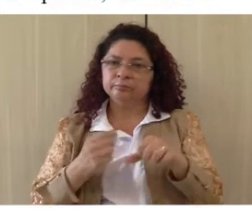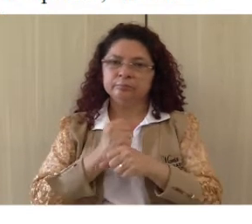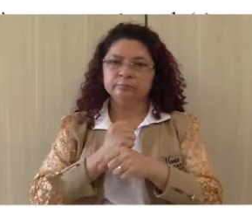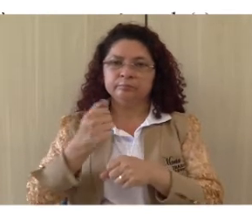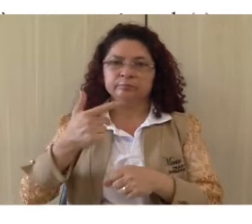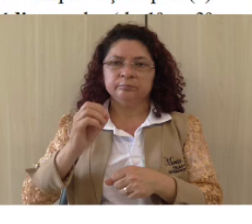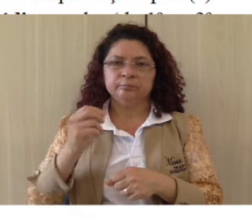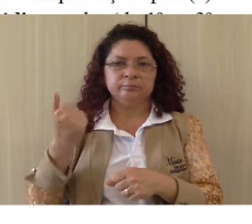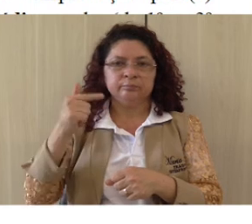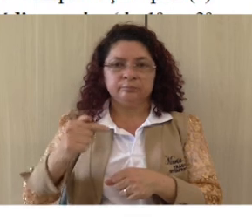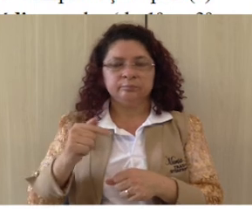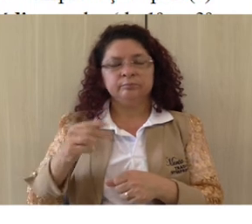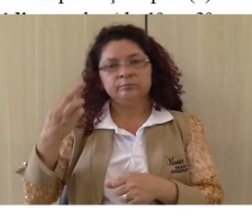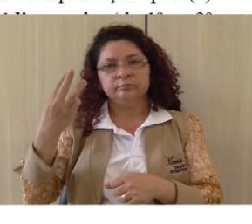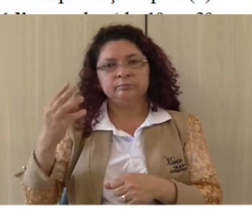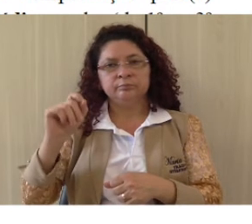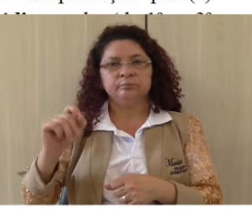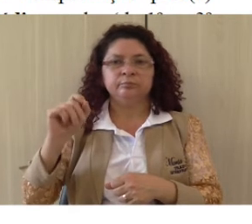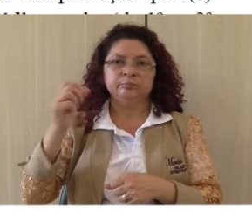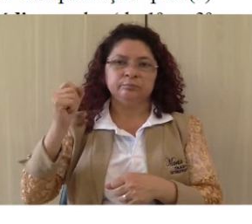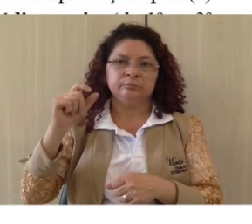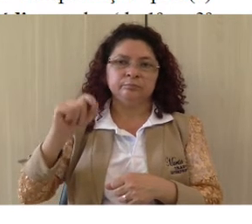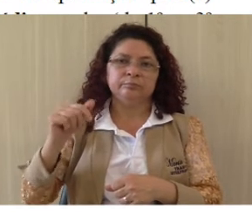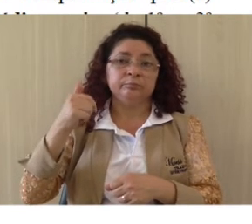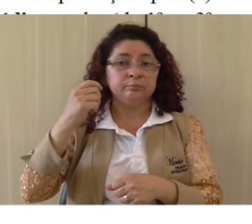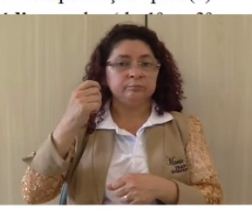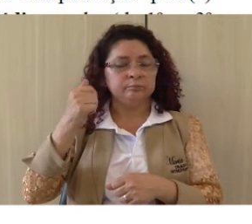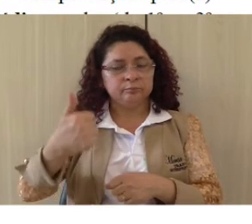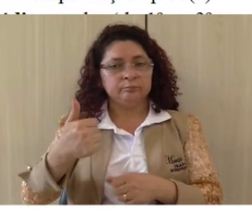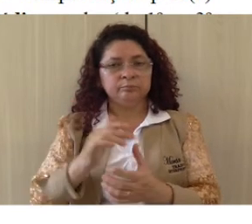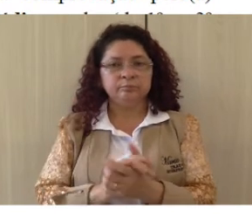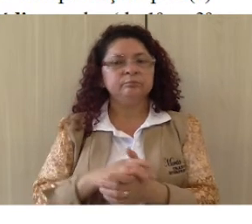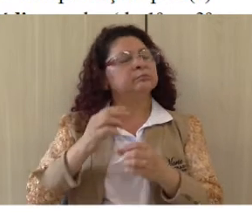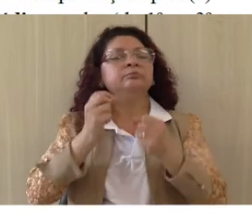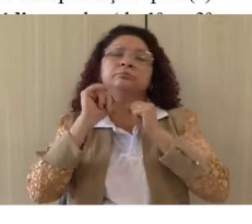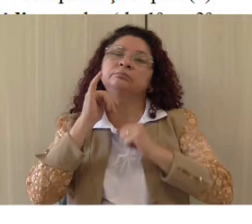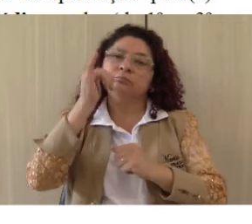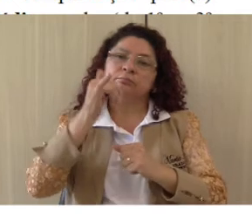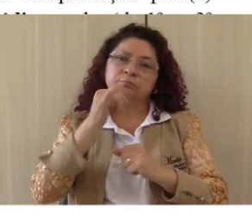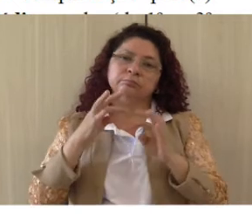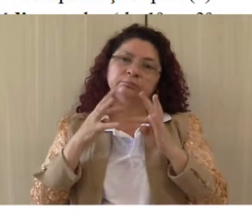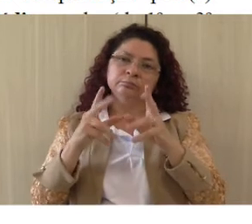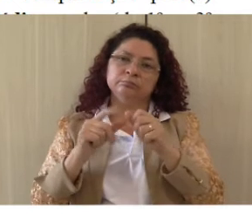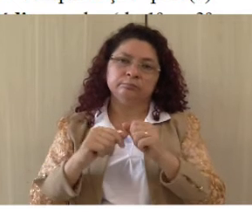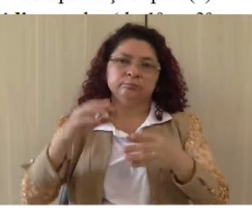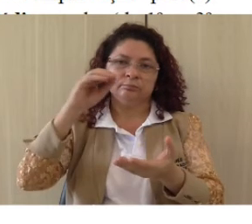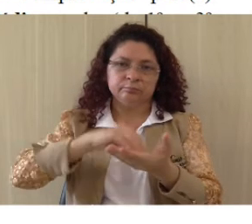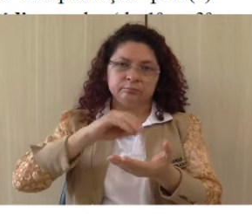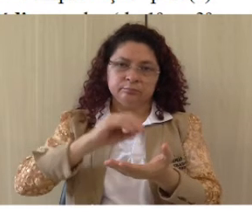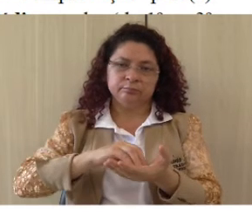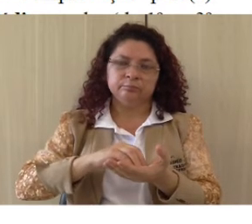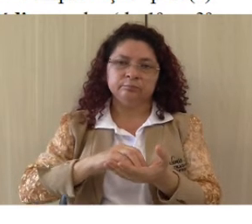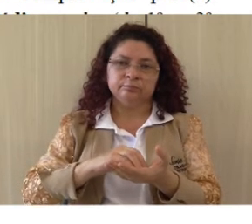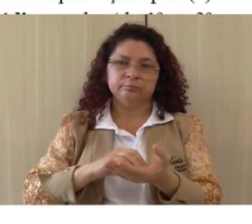2017. 3.8.1. Fica estabelecido que do total de vagas